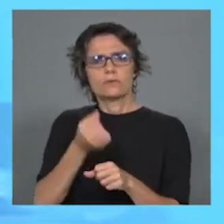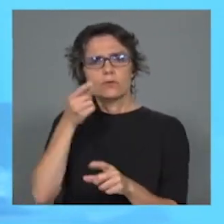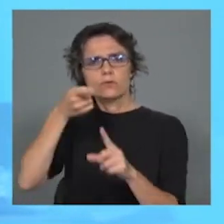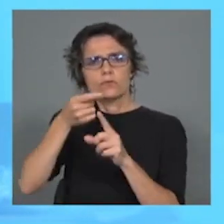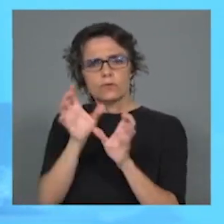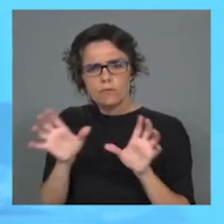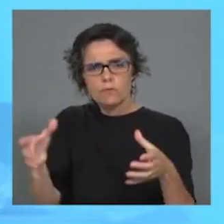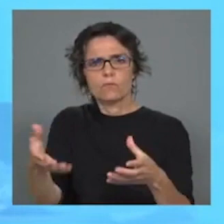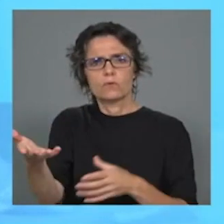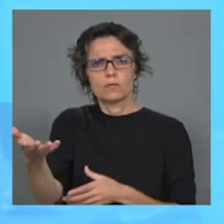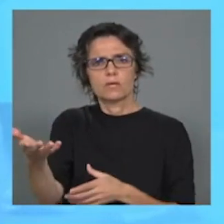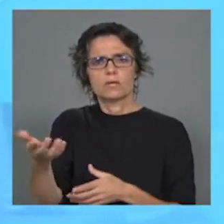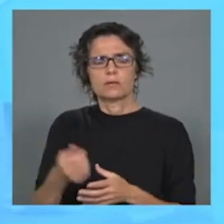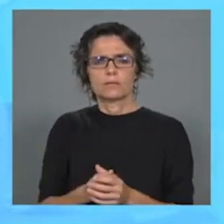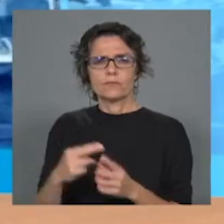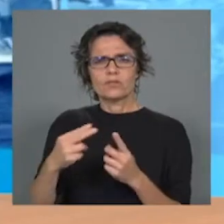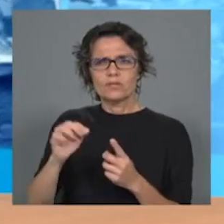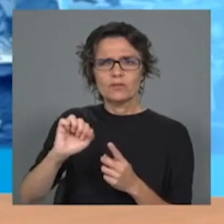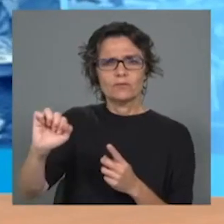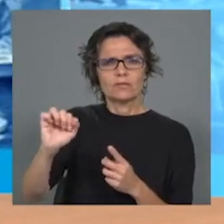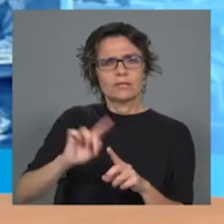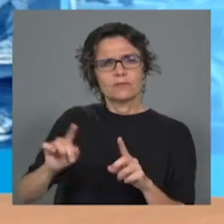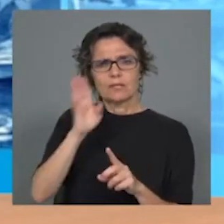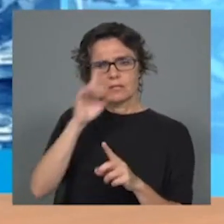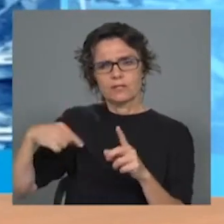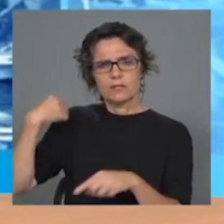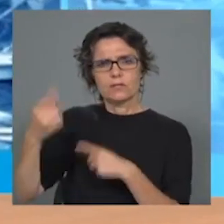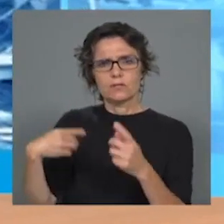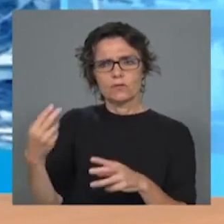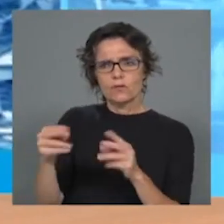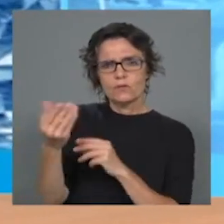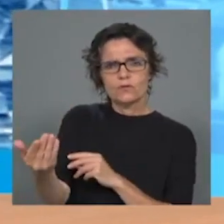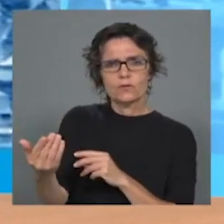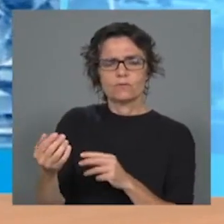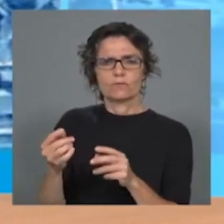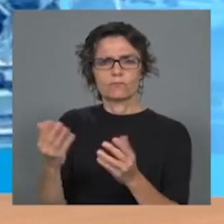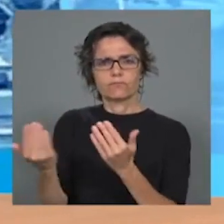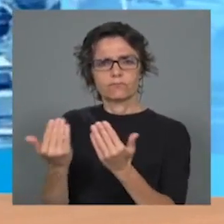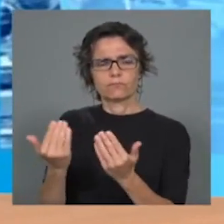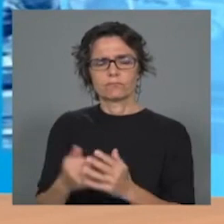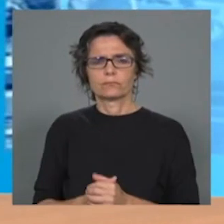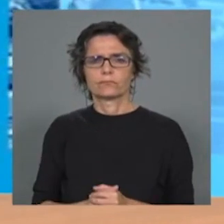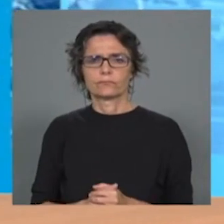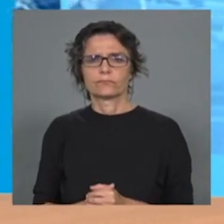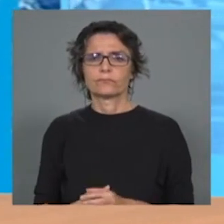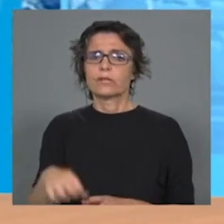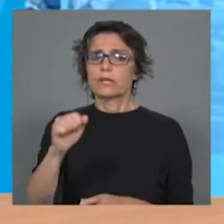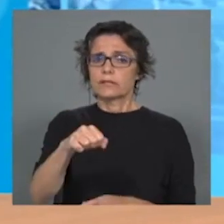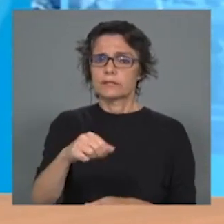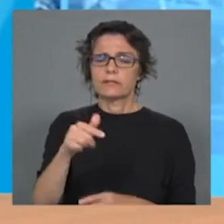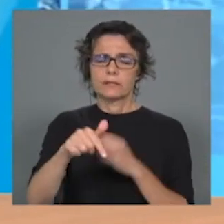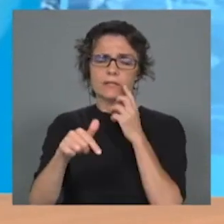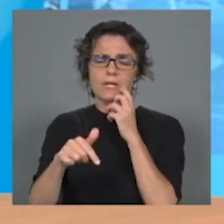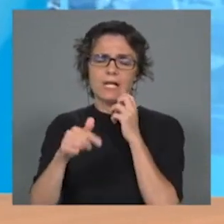própria, na promoção dessa própria comunidade, não é? Sim, eu acho que há que refazer, digamos, a